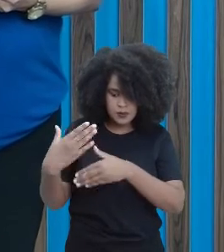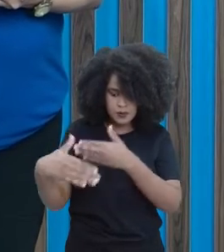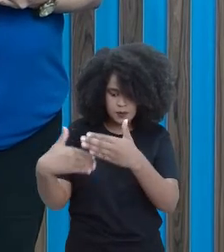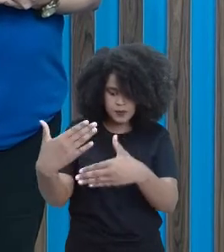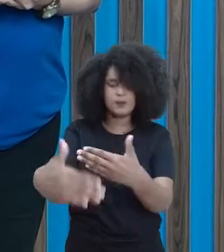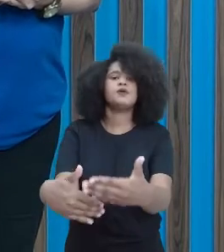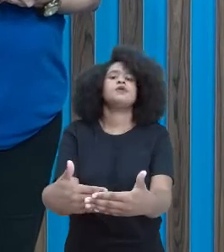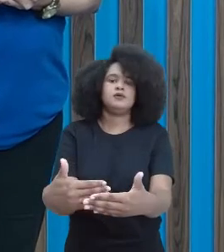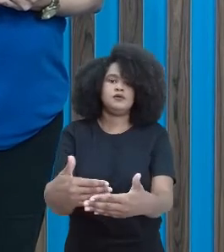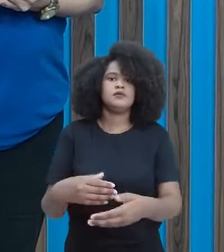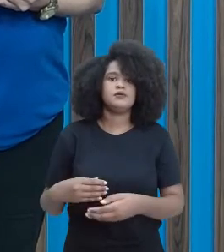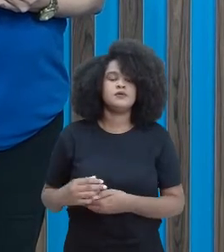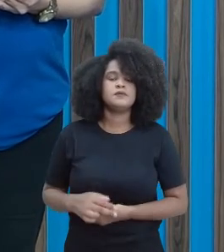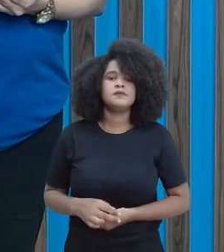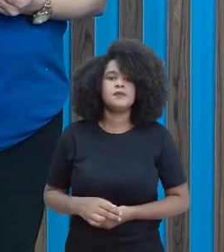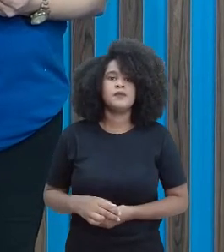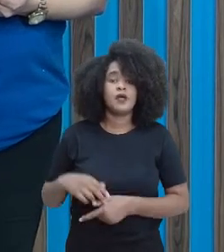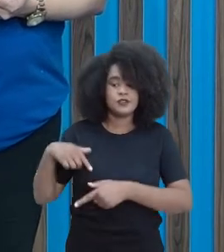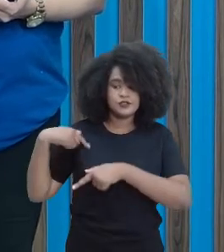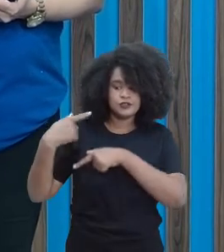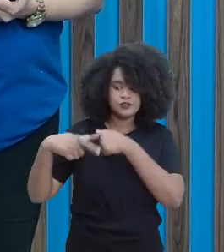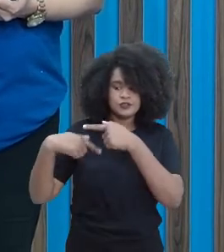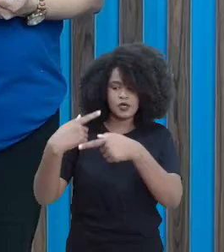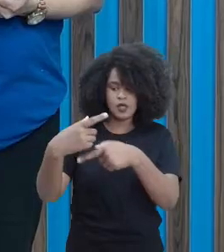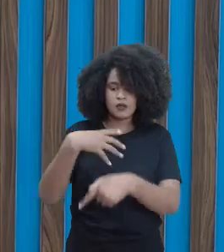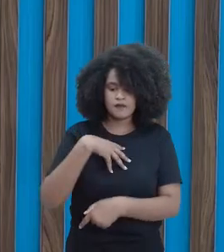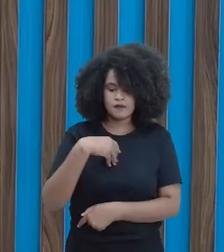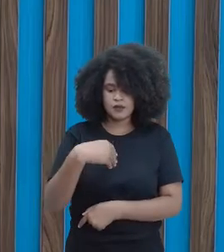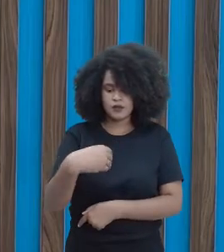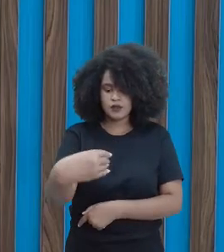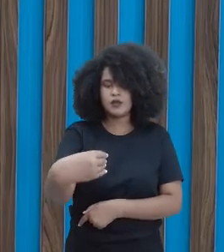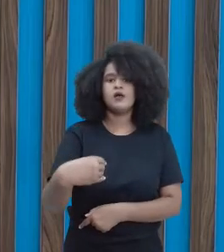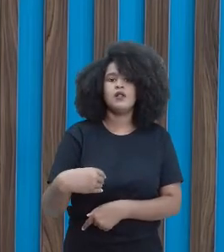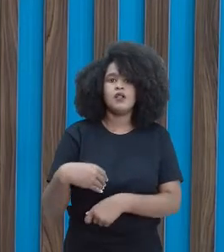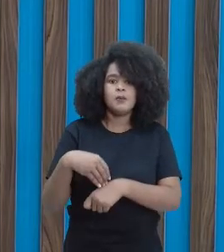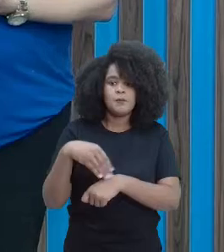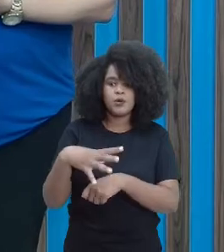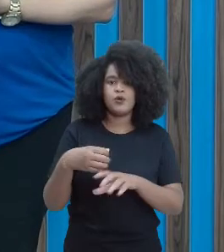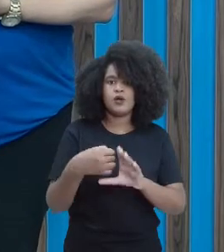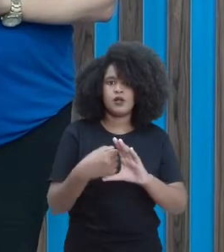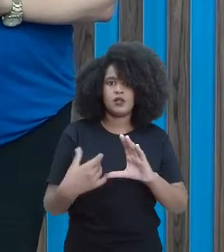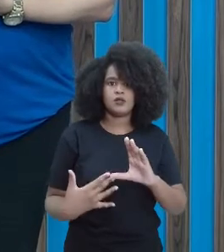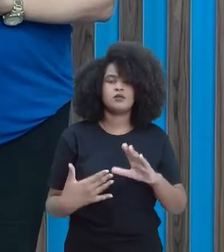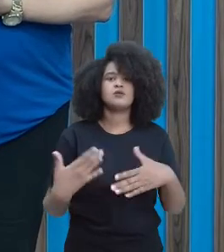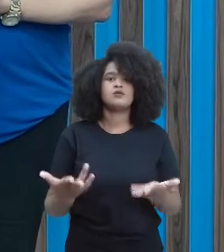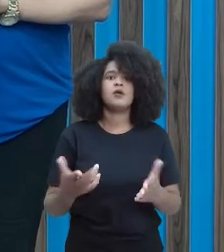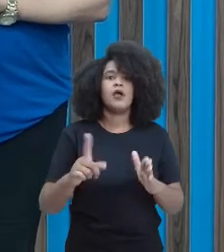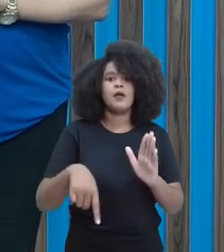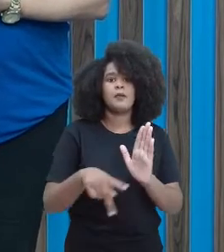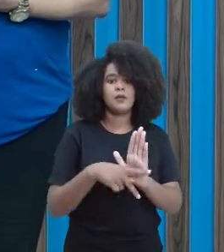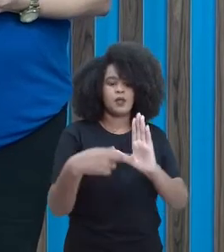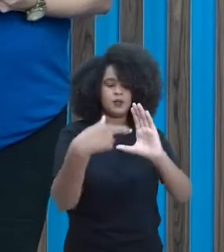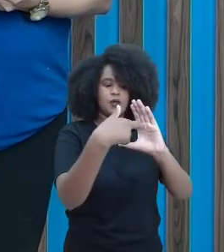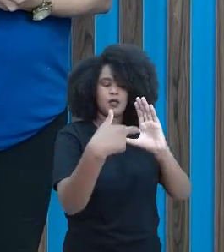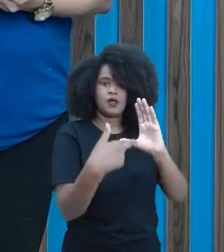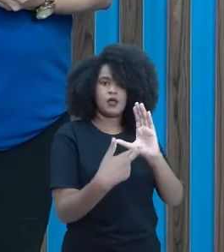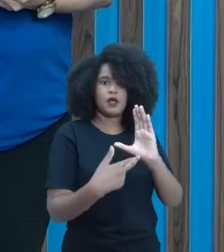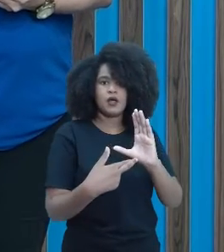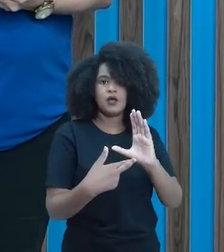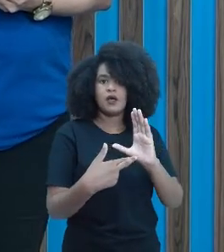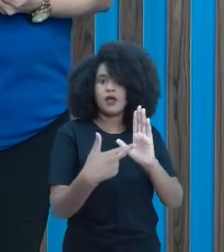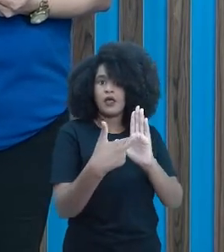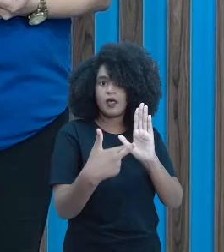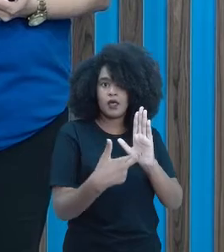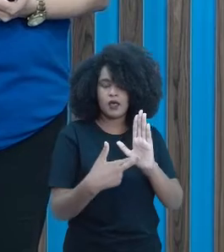frente, né? Para a prole dela. Então, essa segunda lei aí da transmissão dos